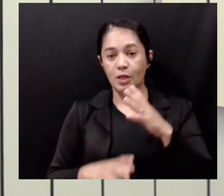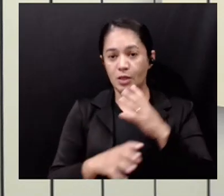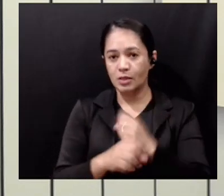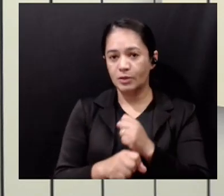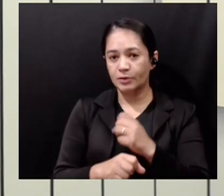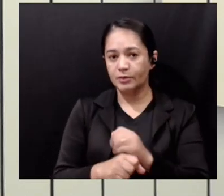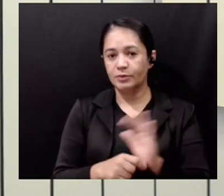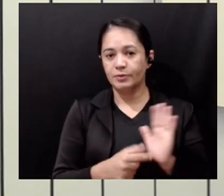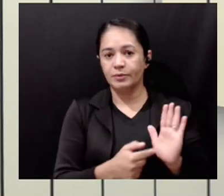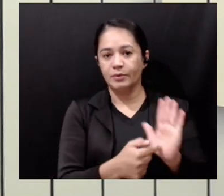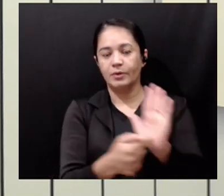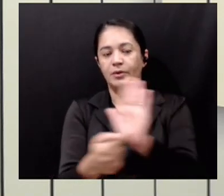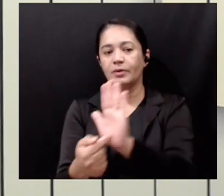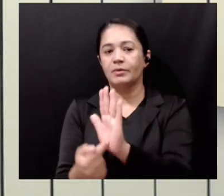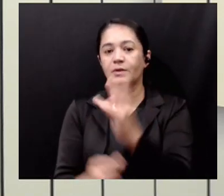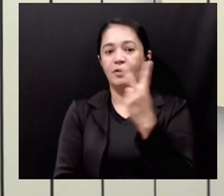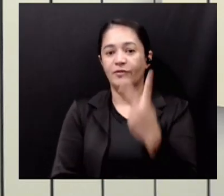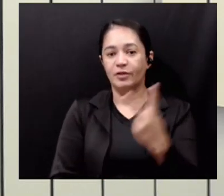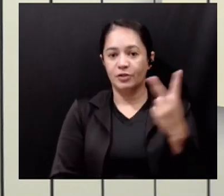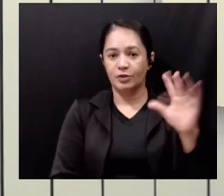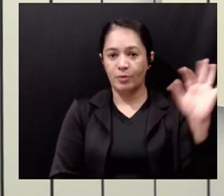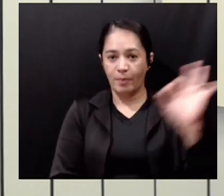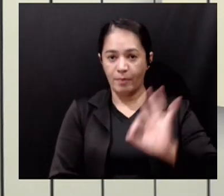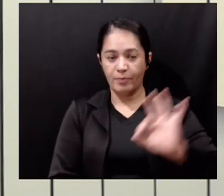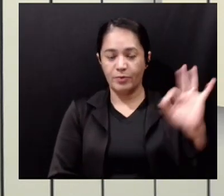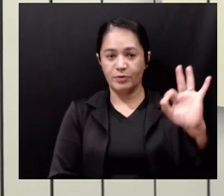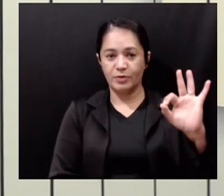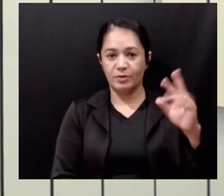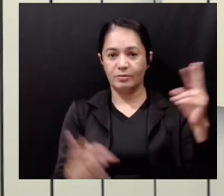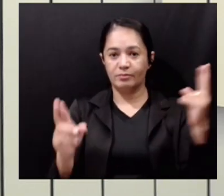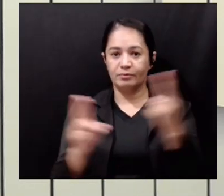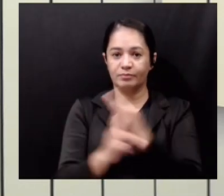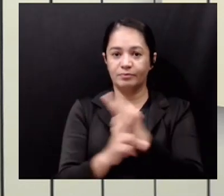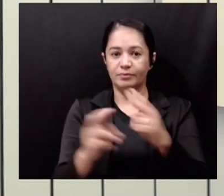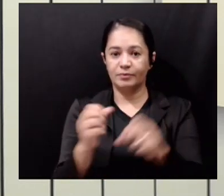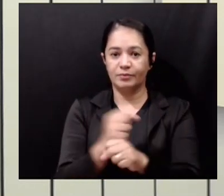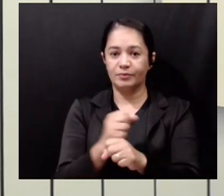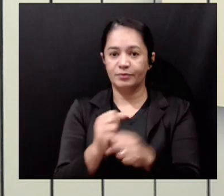crescimento de 22% em relação ao ano anterior.